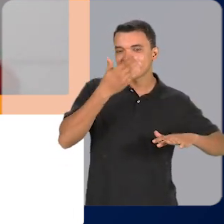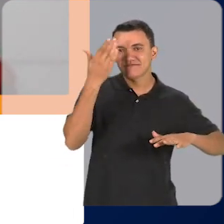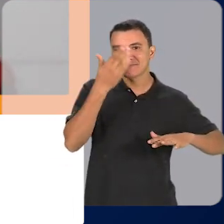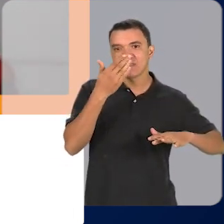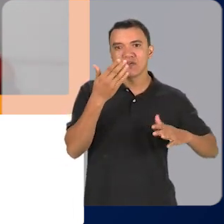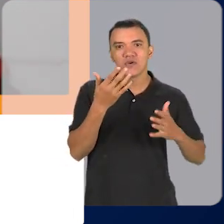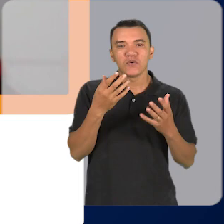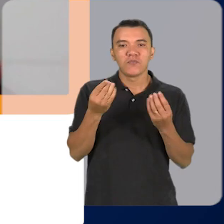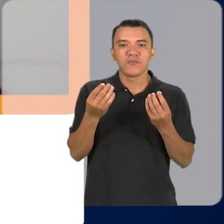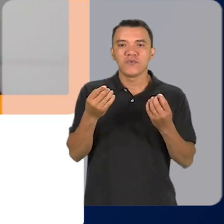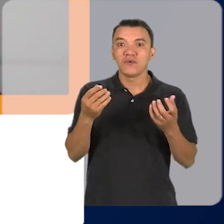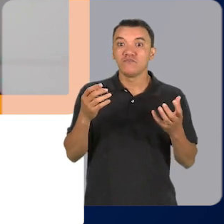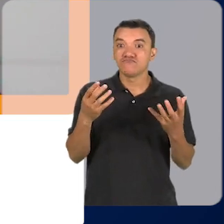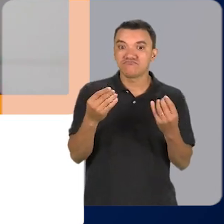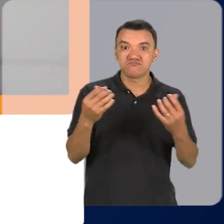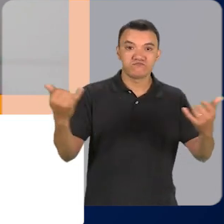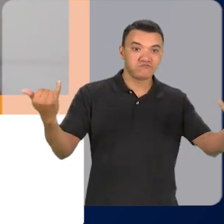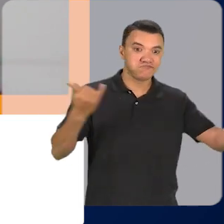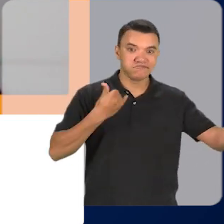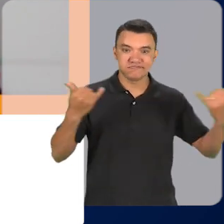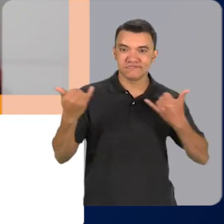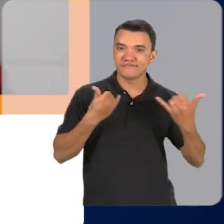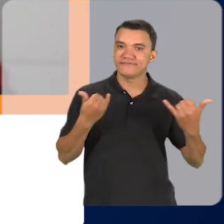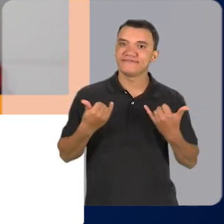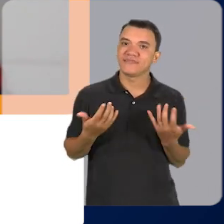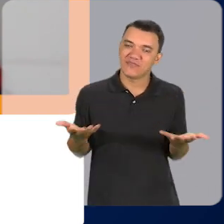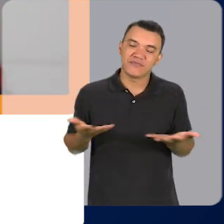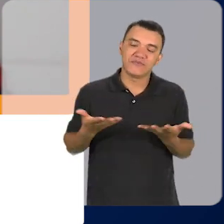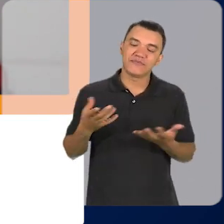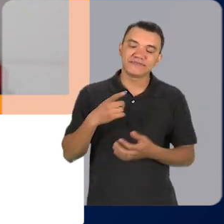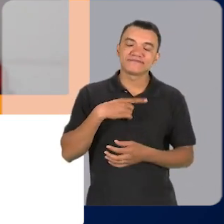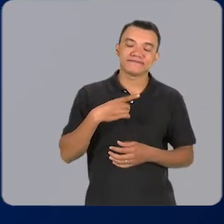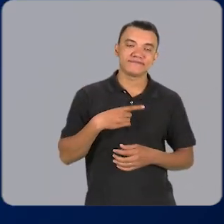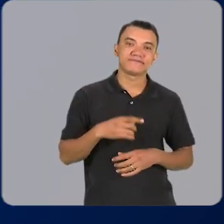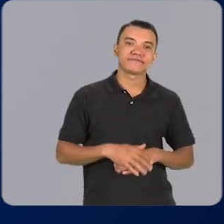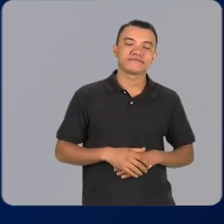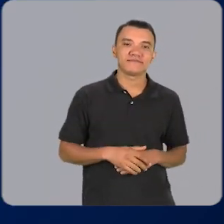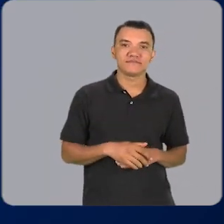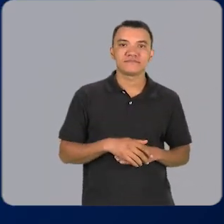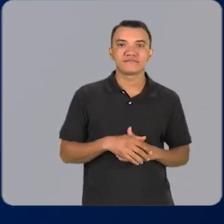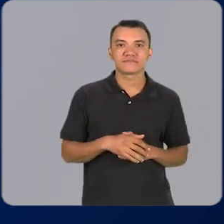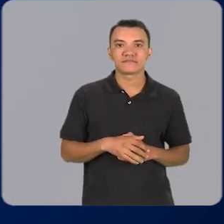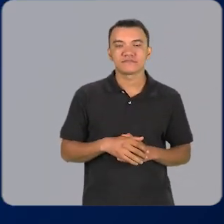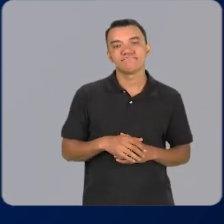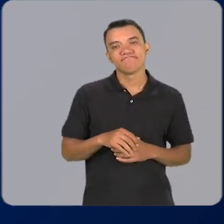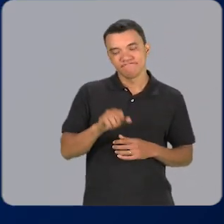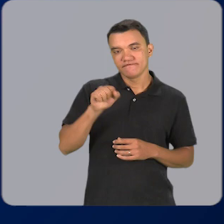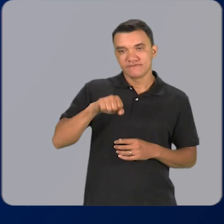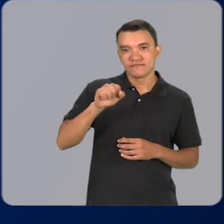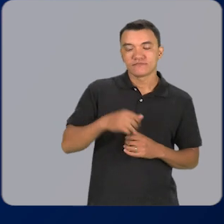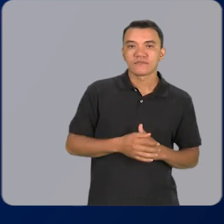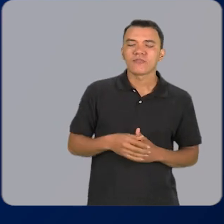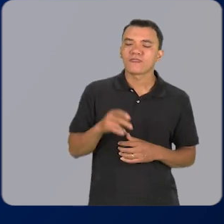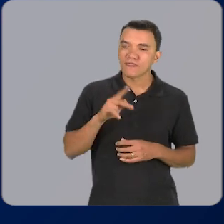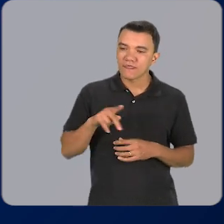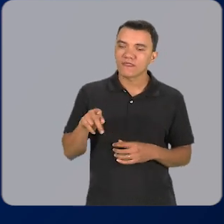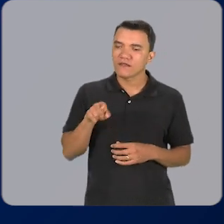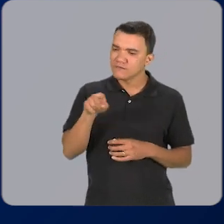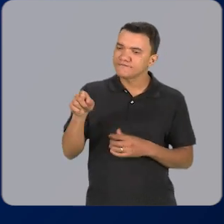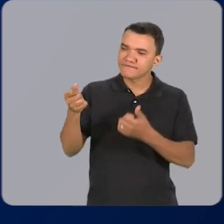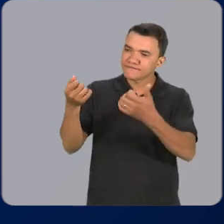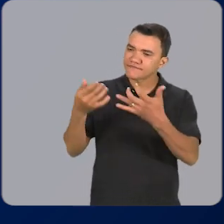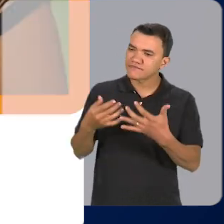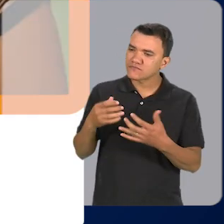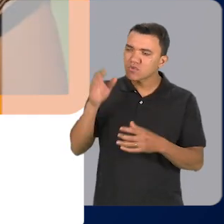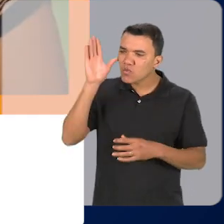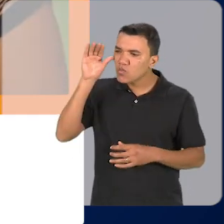informações que no contexto atual a gente está vivendo. É isso. Professora, inclusive você estava falando, eu fiquei curioso, você participou de todo o